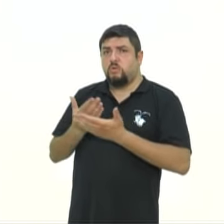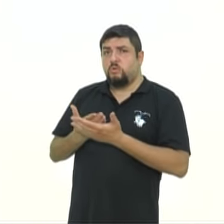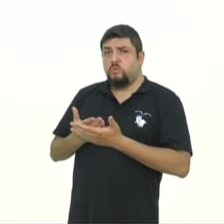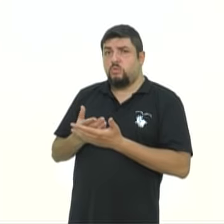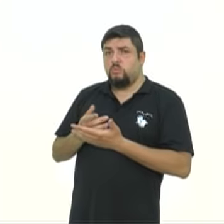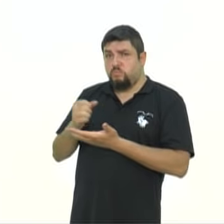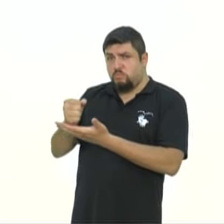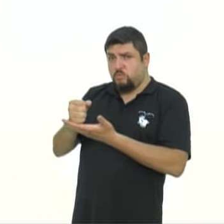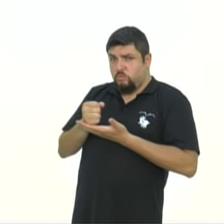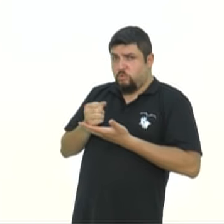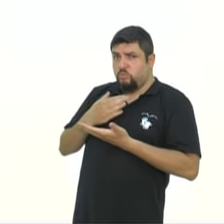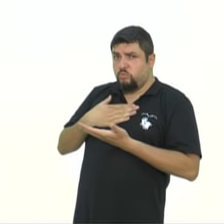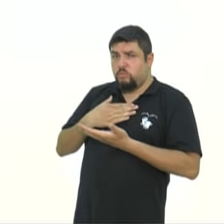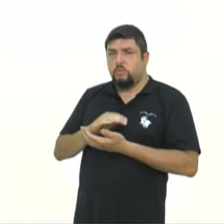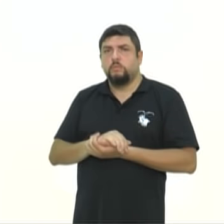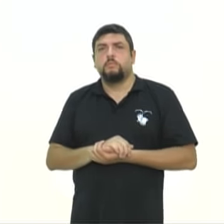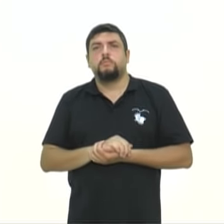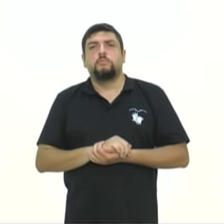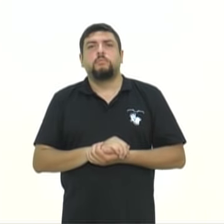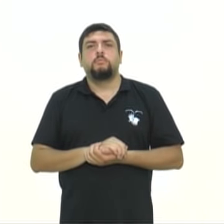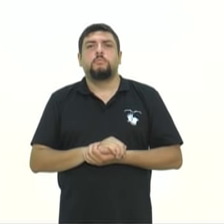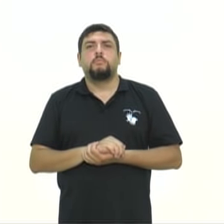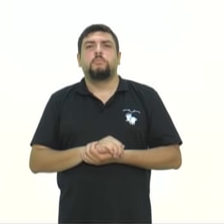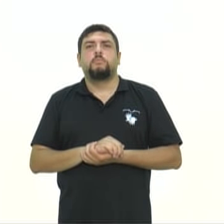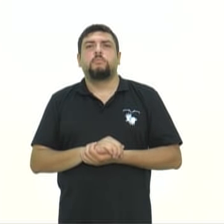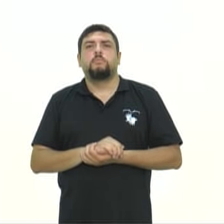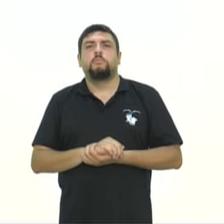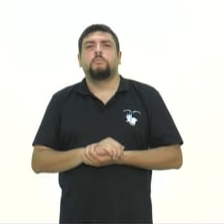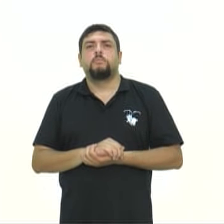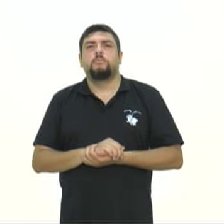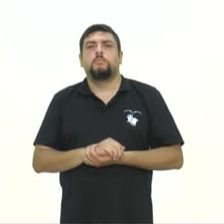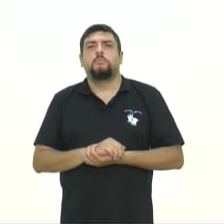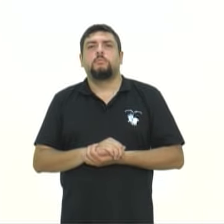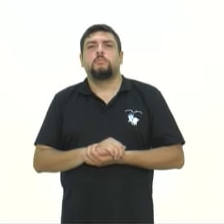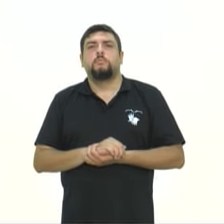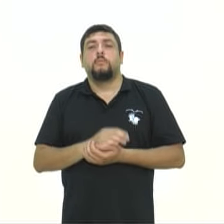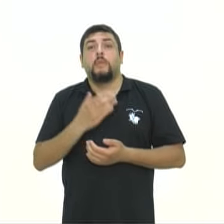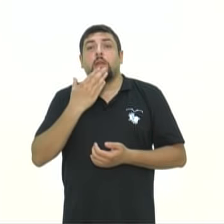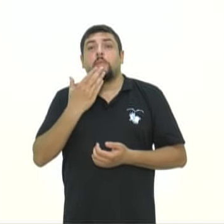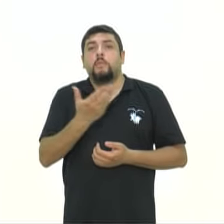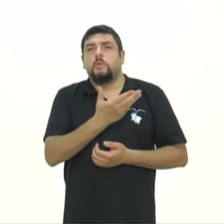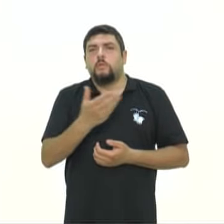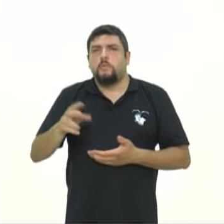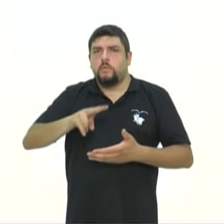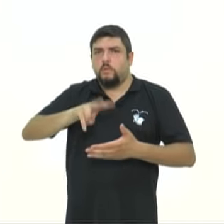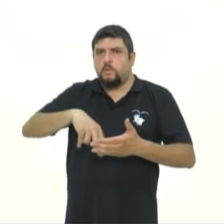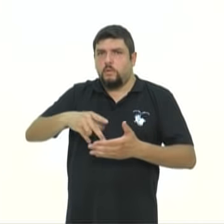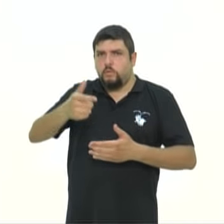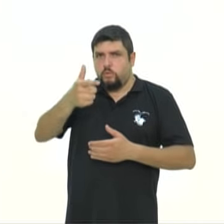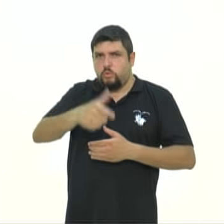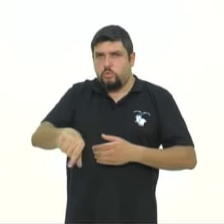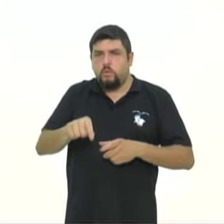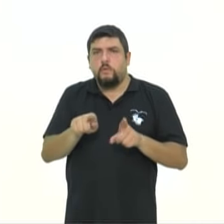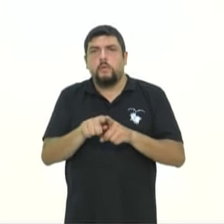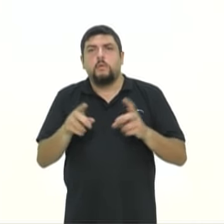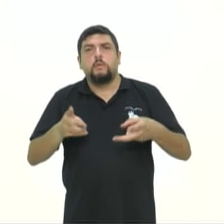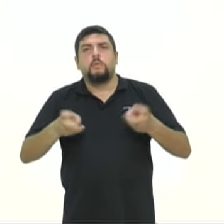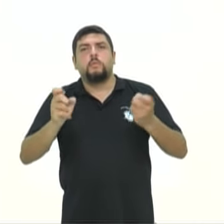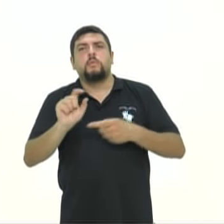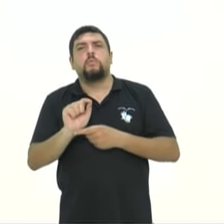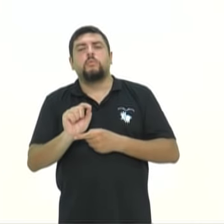meu? E termina ali, né? Vou pedir para vocês lerem novamente esses quadrinhos aqui e